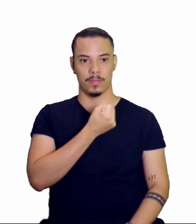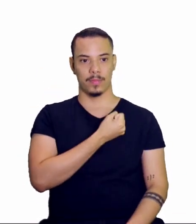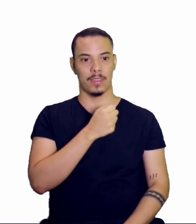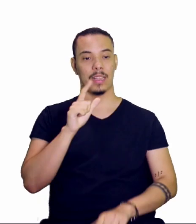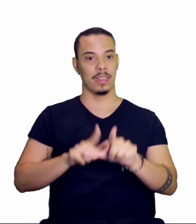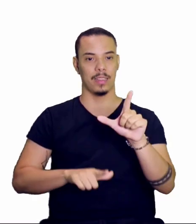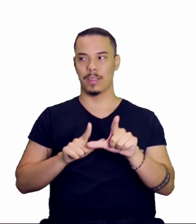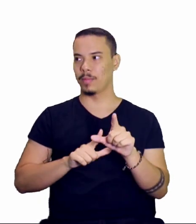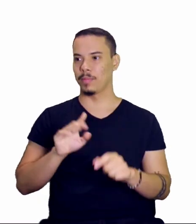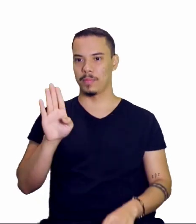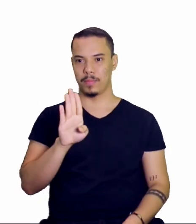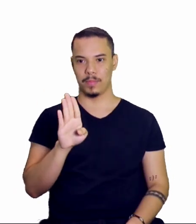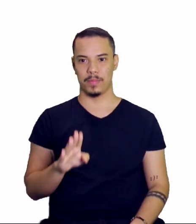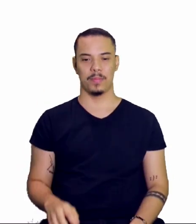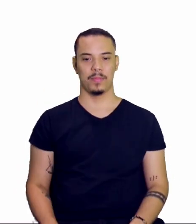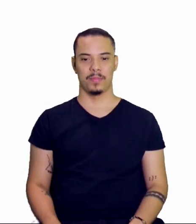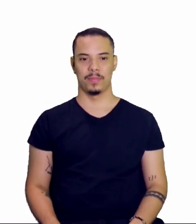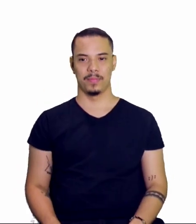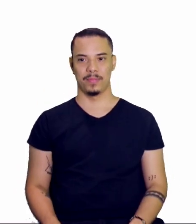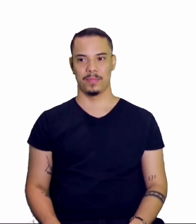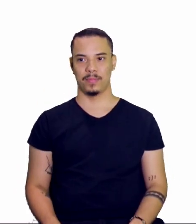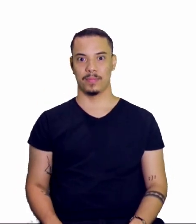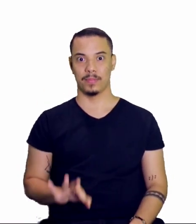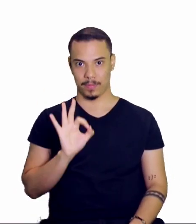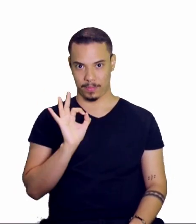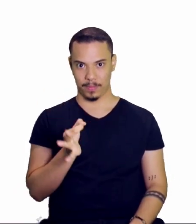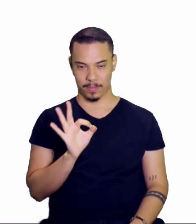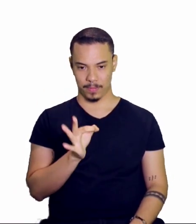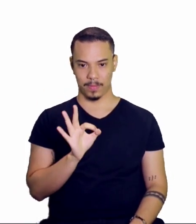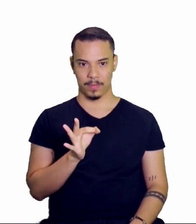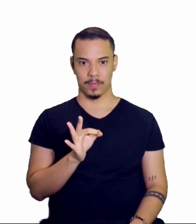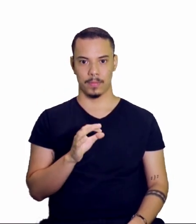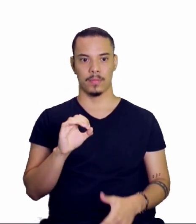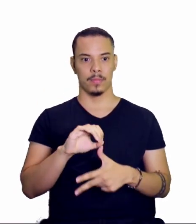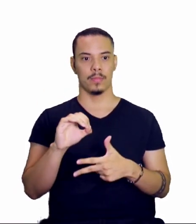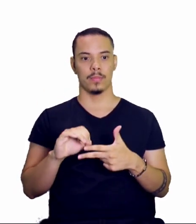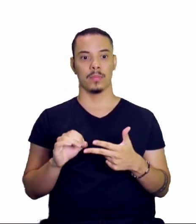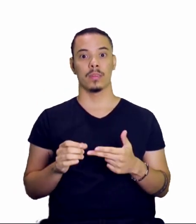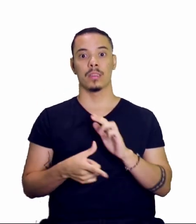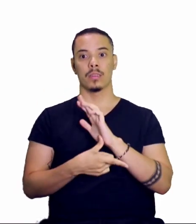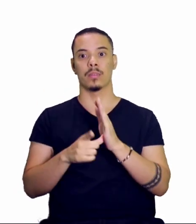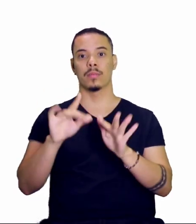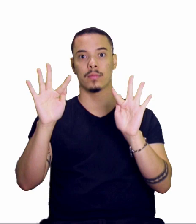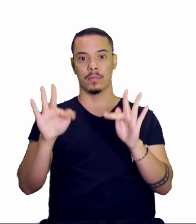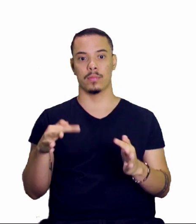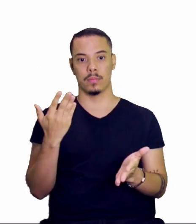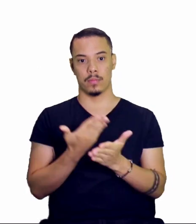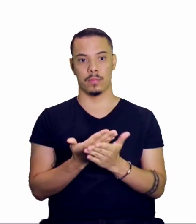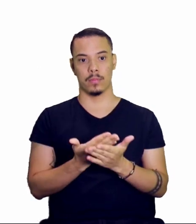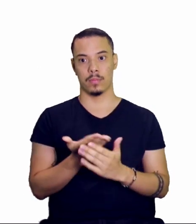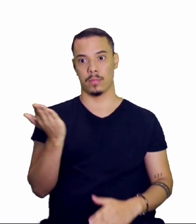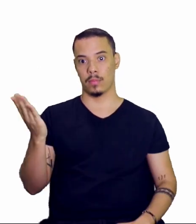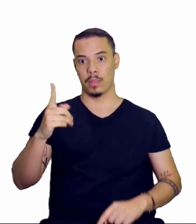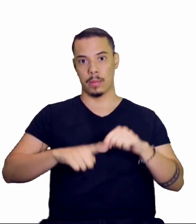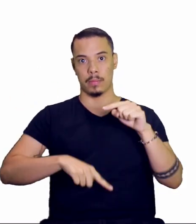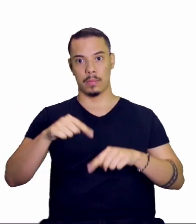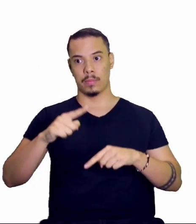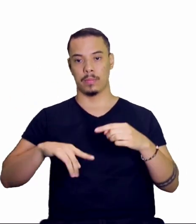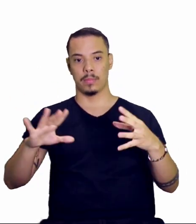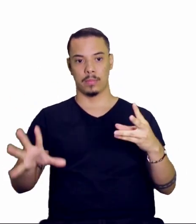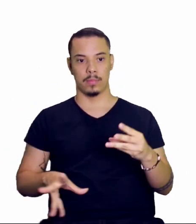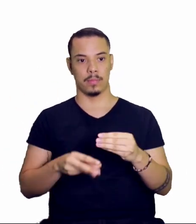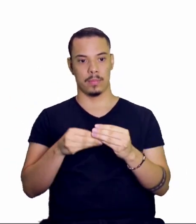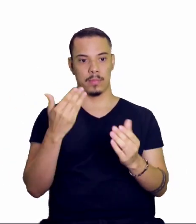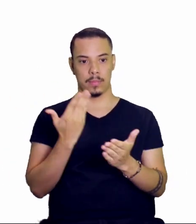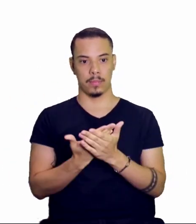letra B, tá, pessoal? Olha só. Então, tá ali questãozinha Enem. E antes de finalizar a aula aqui, material complementar para a